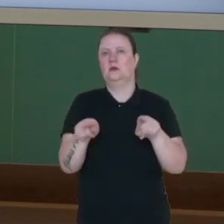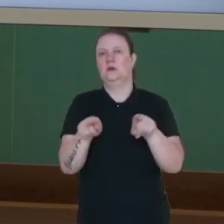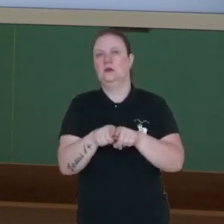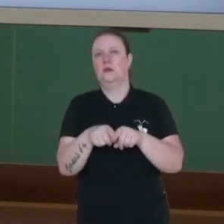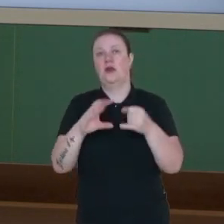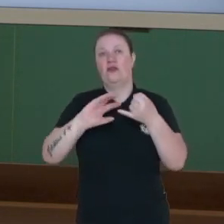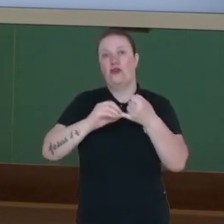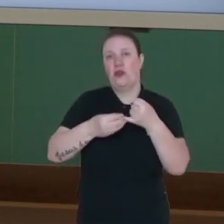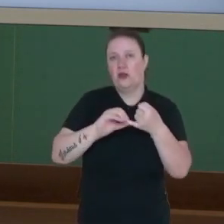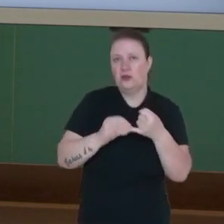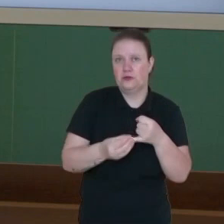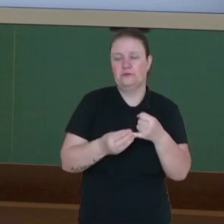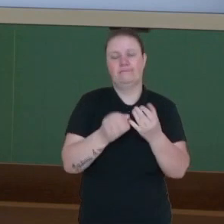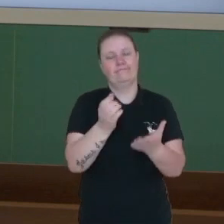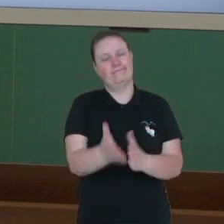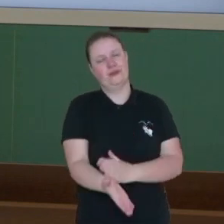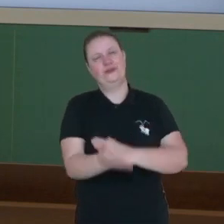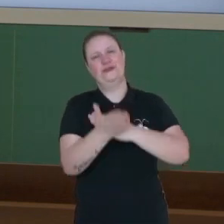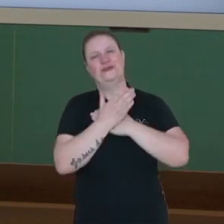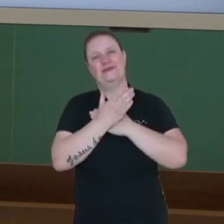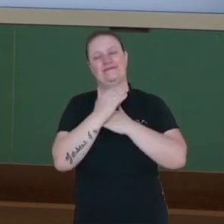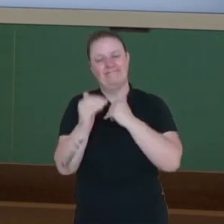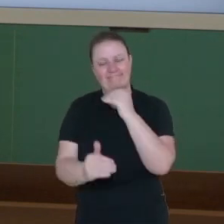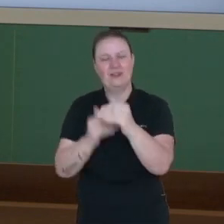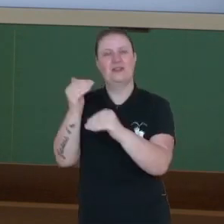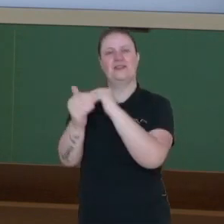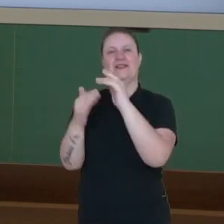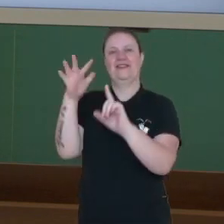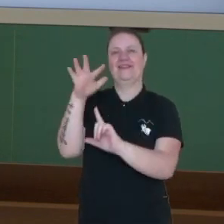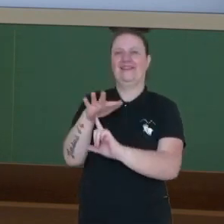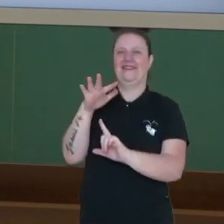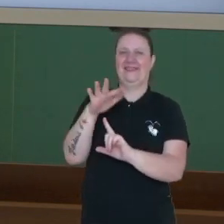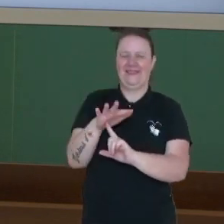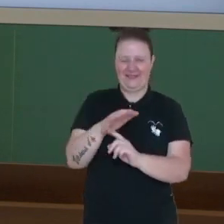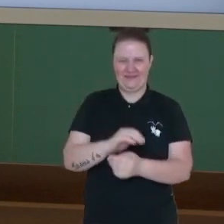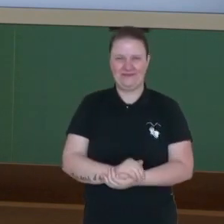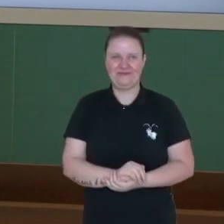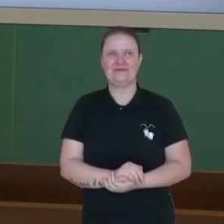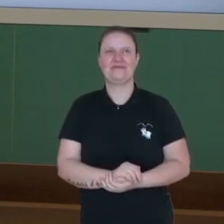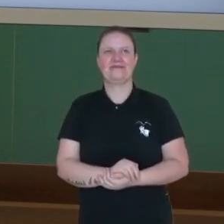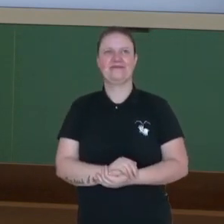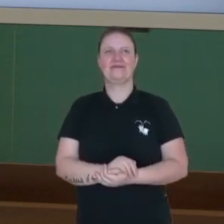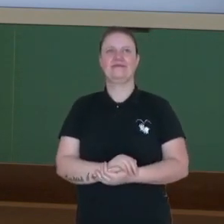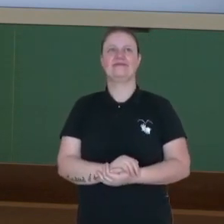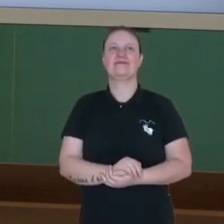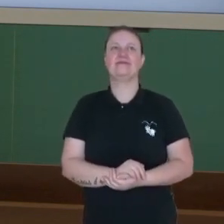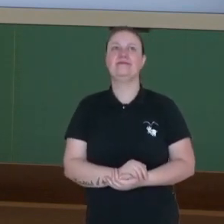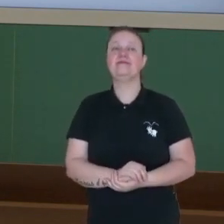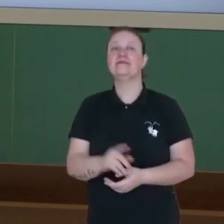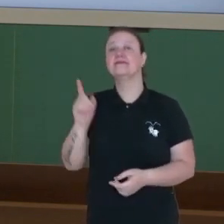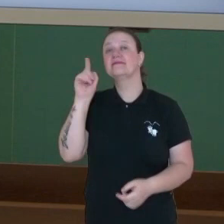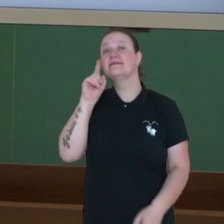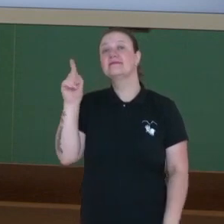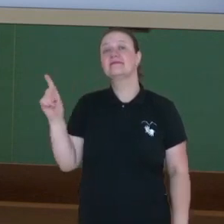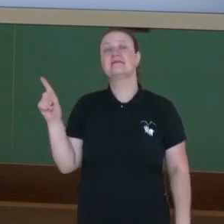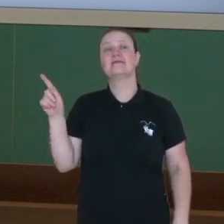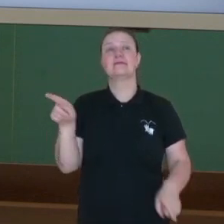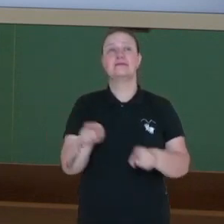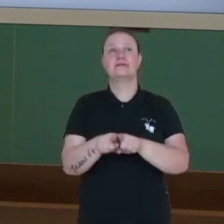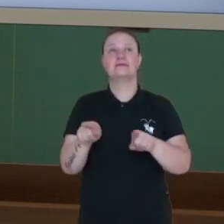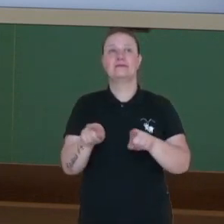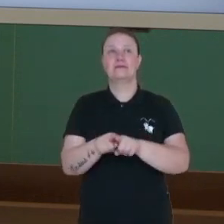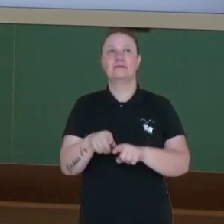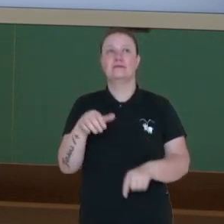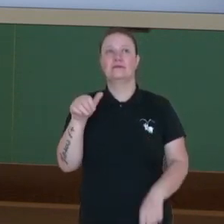nosso estado. Então essa notícia para que a gente possa pensar um pouquinho sobre Paraná, celeiro do Brasil. E aí, sobre o